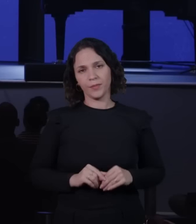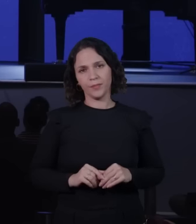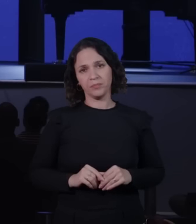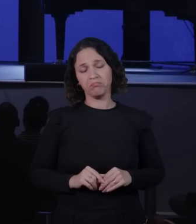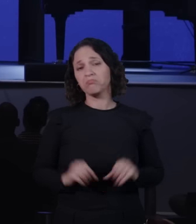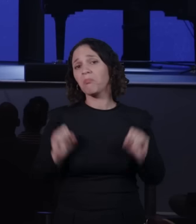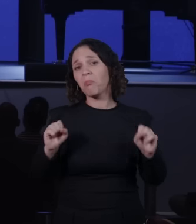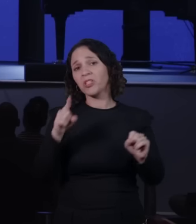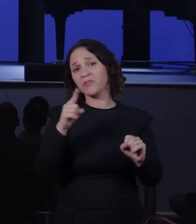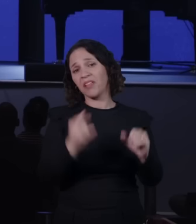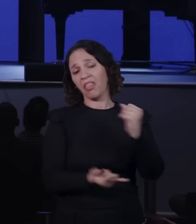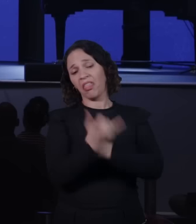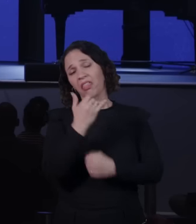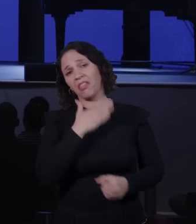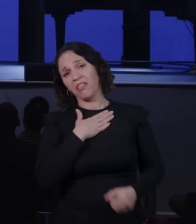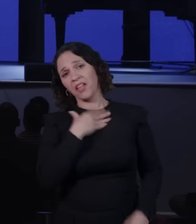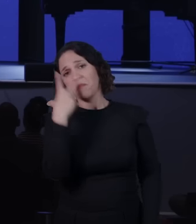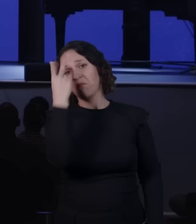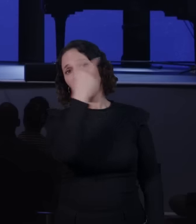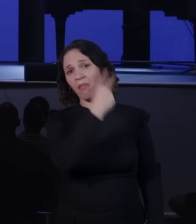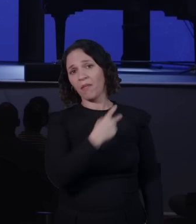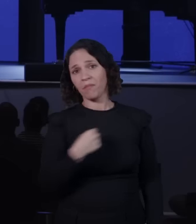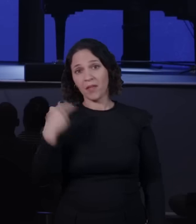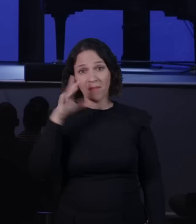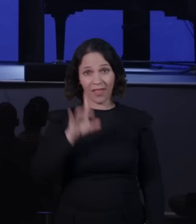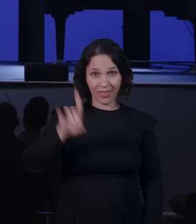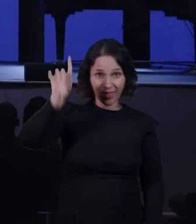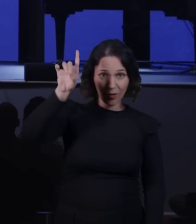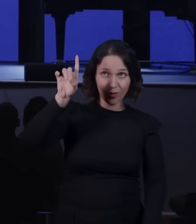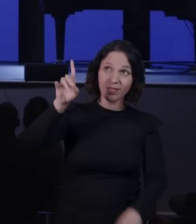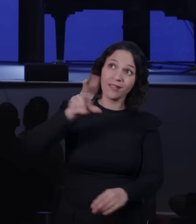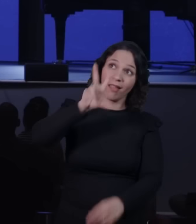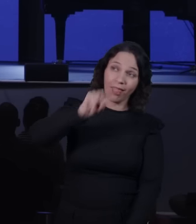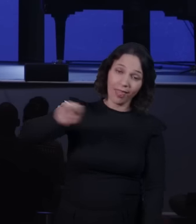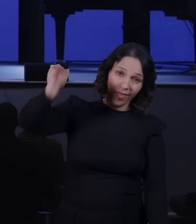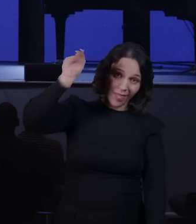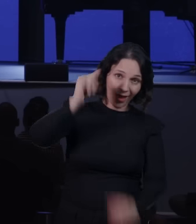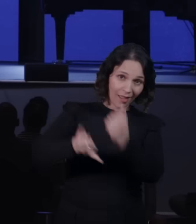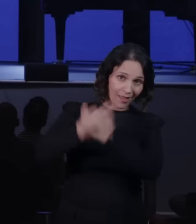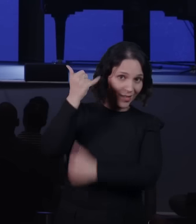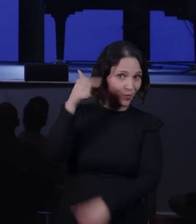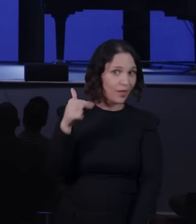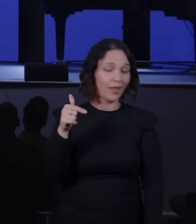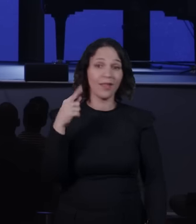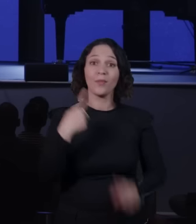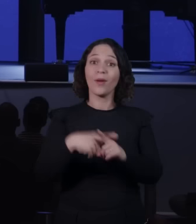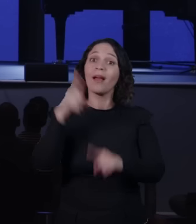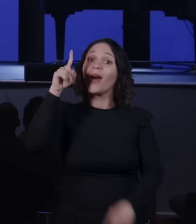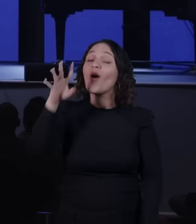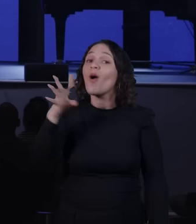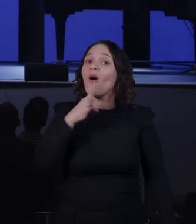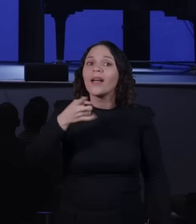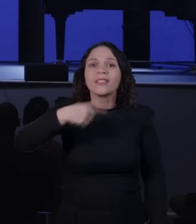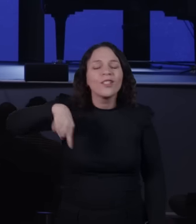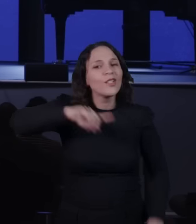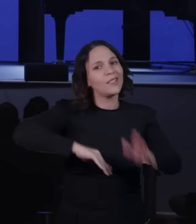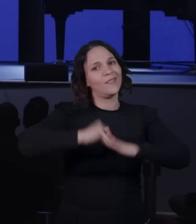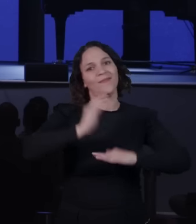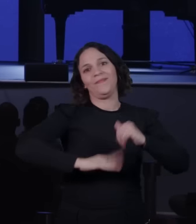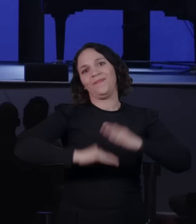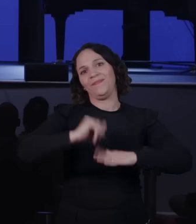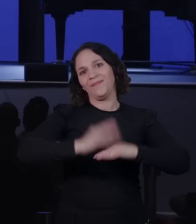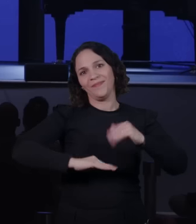Você pode enganar a mim, pode enganar o outro, mas a Deus você não engana. Porque Ele conhece as nossas obras e